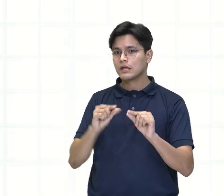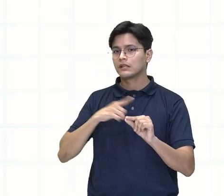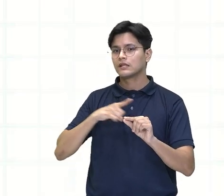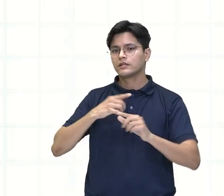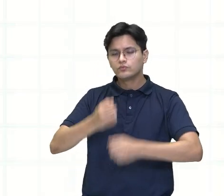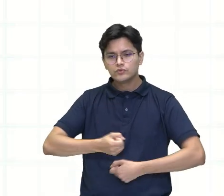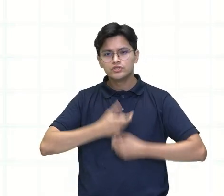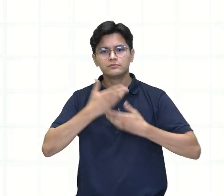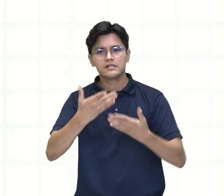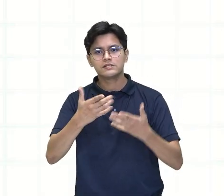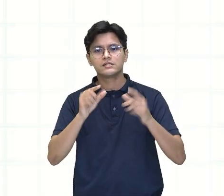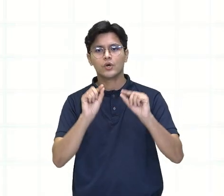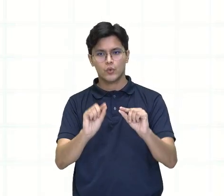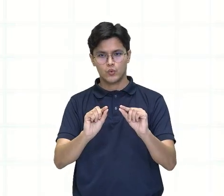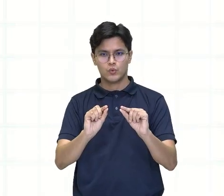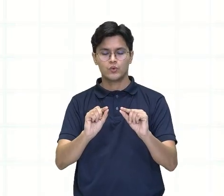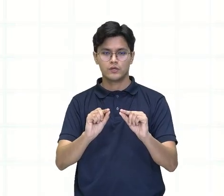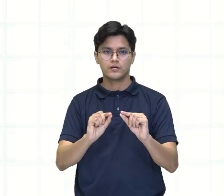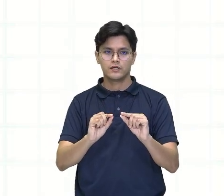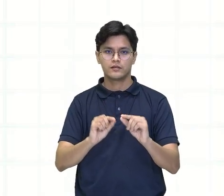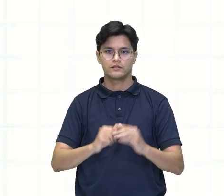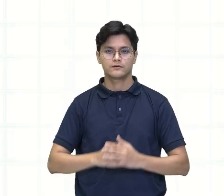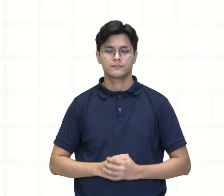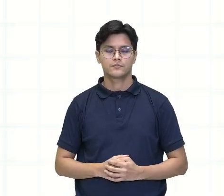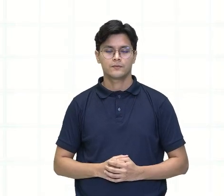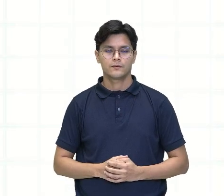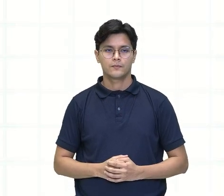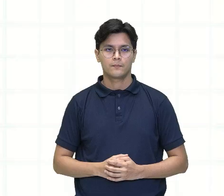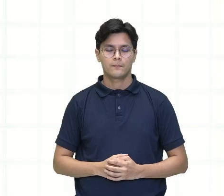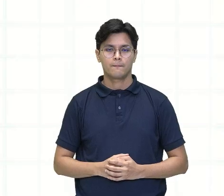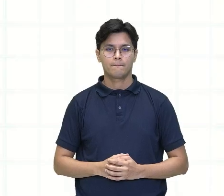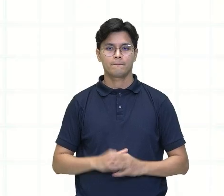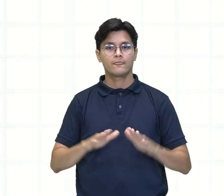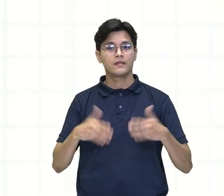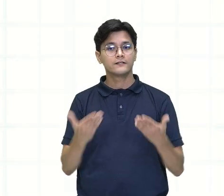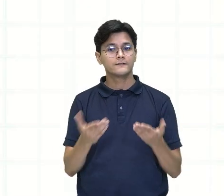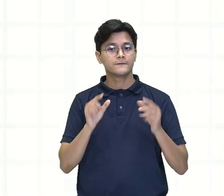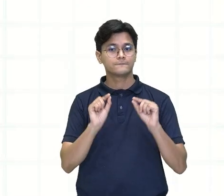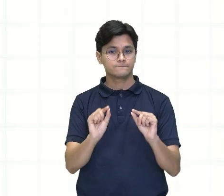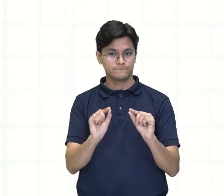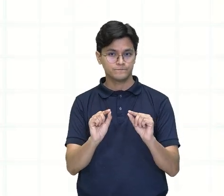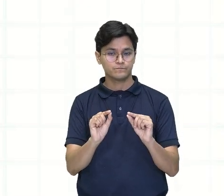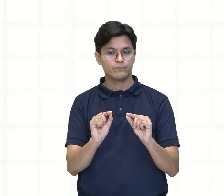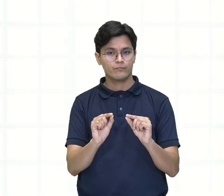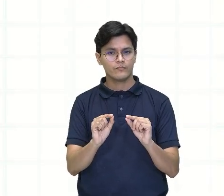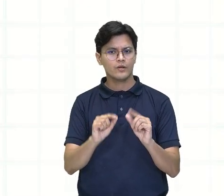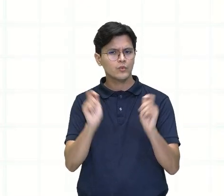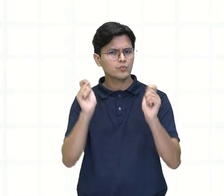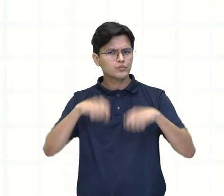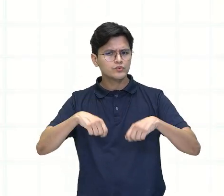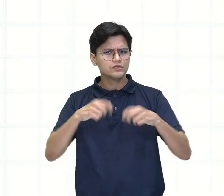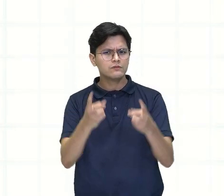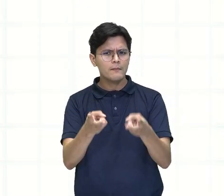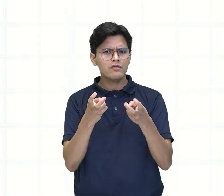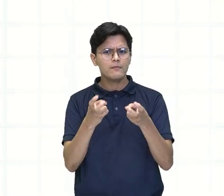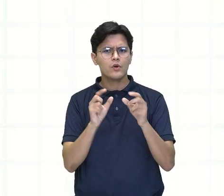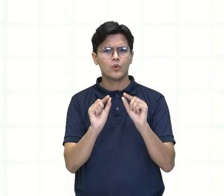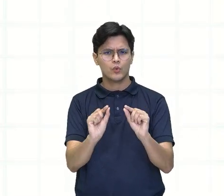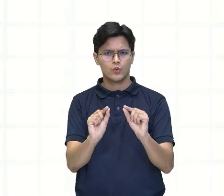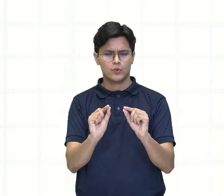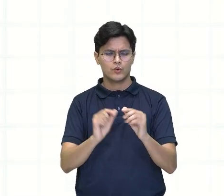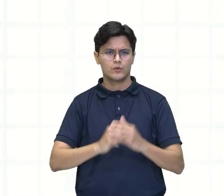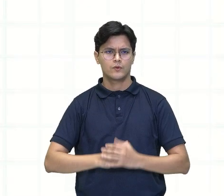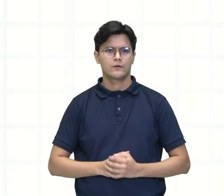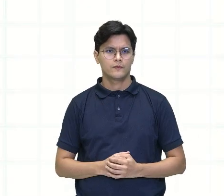o interlocutor a agir conforme citado. Então, ele quer levar, pelo enunciado aí, a intenção de levar justamente esse interlocutor a